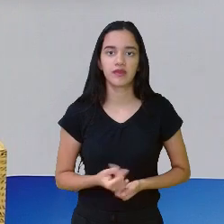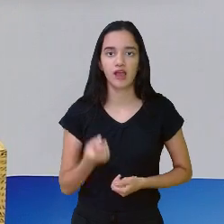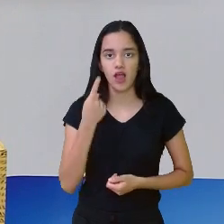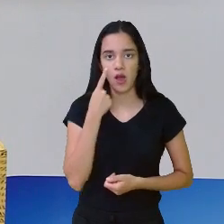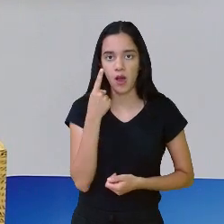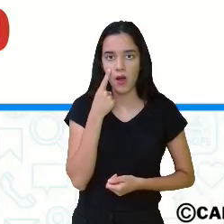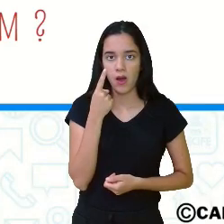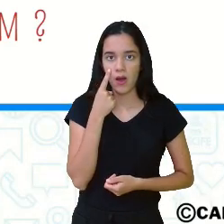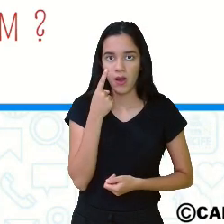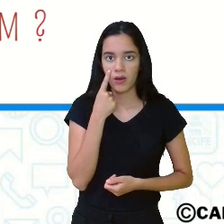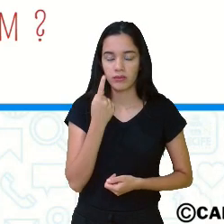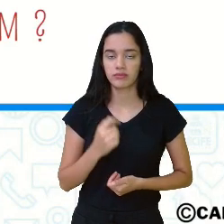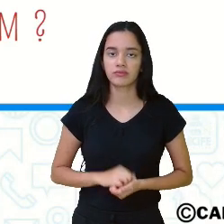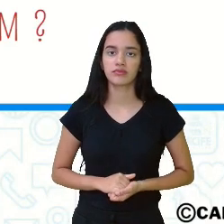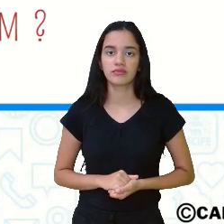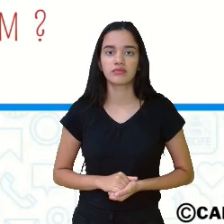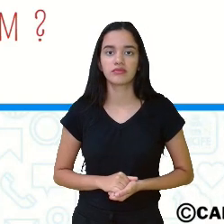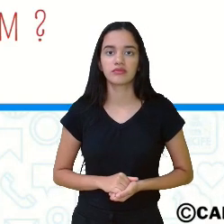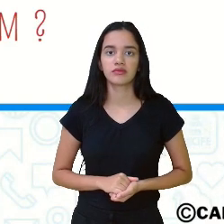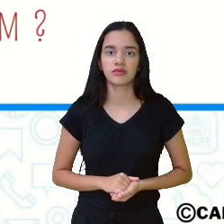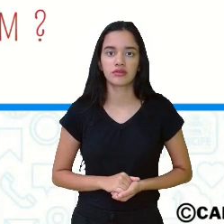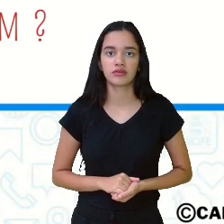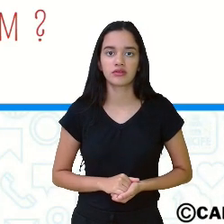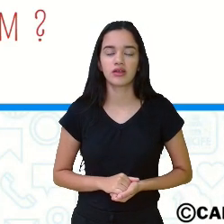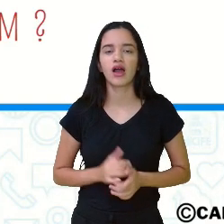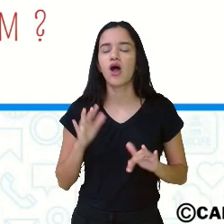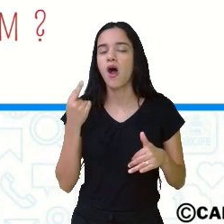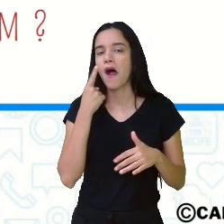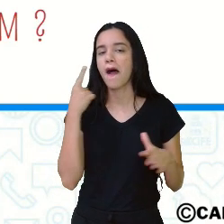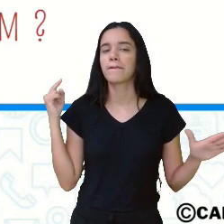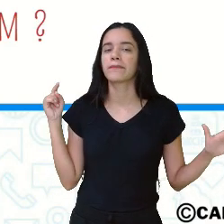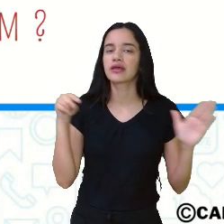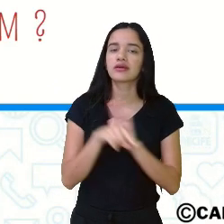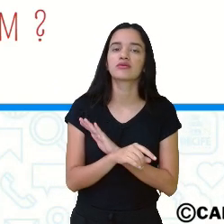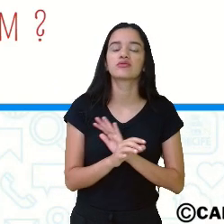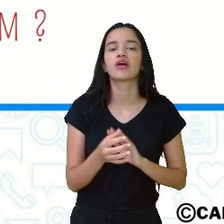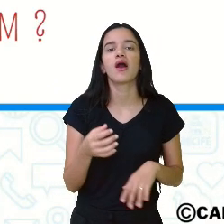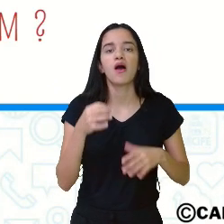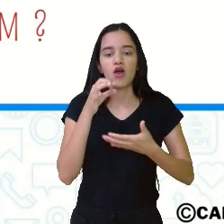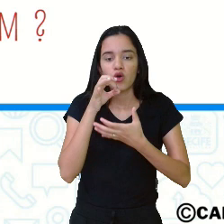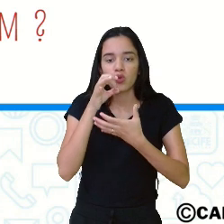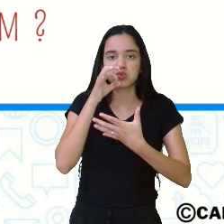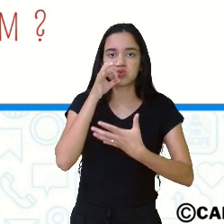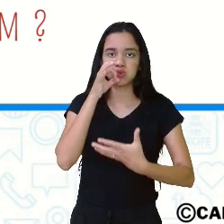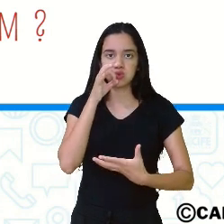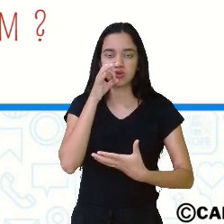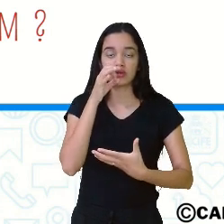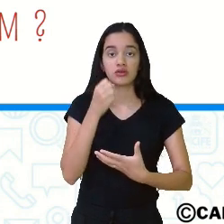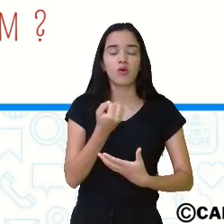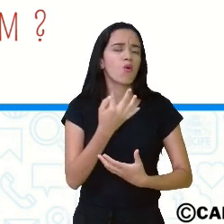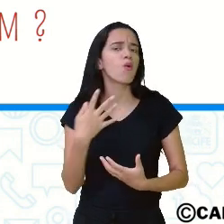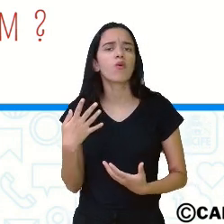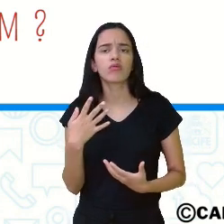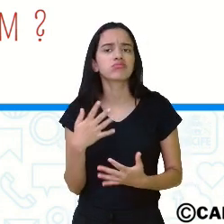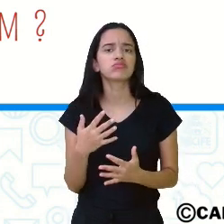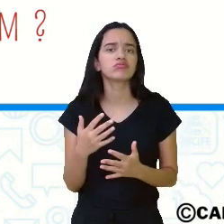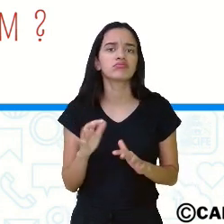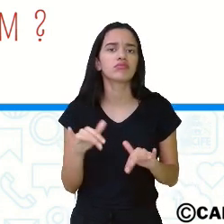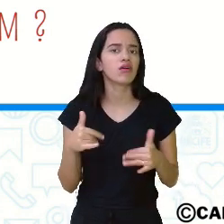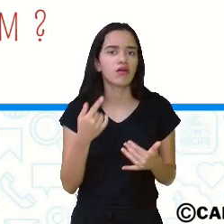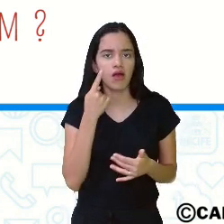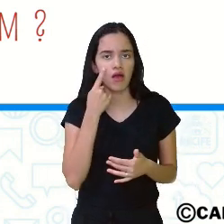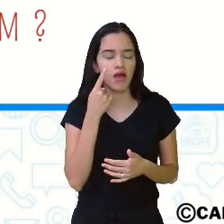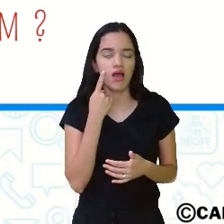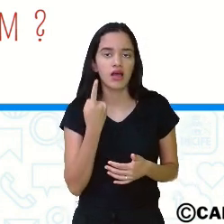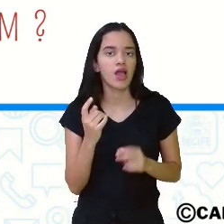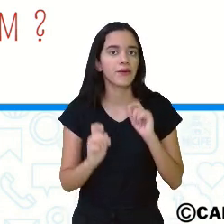Olha só. Aqui, ó. Olha a pergunta. Quantas bolinhas restaram? Então, essa palavra restaram aí